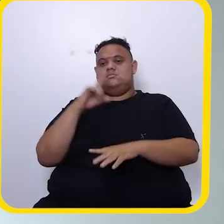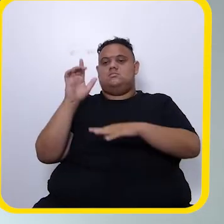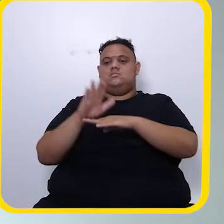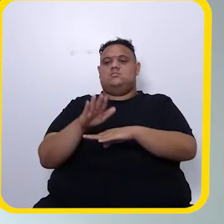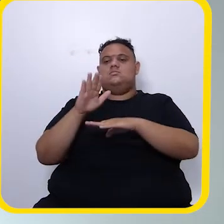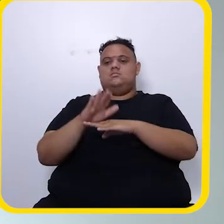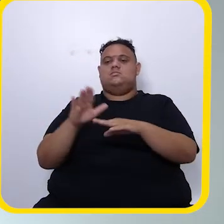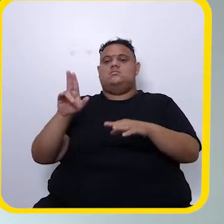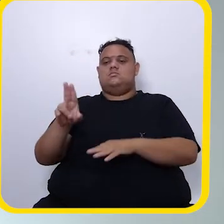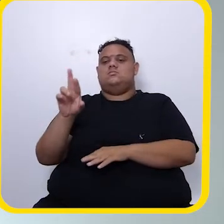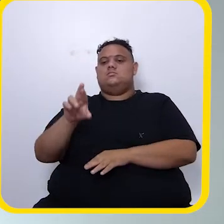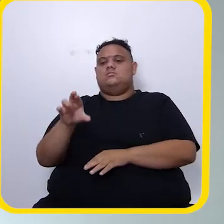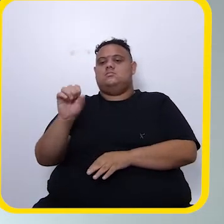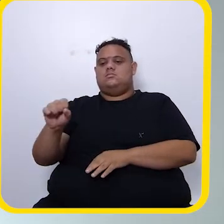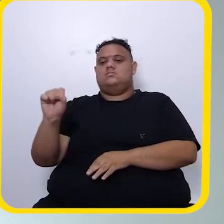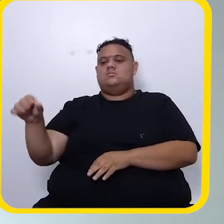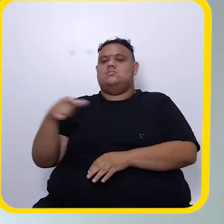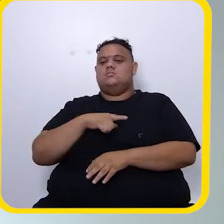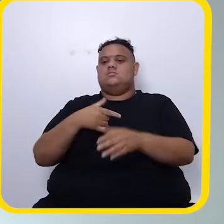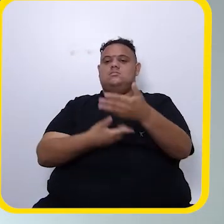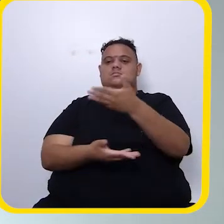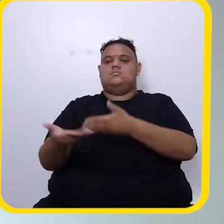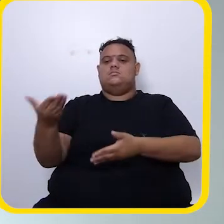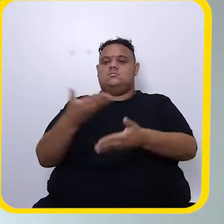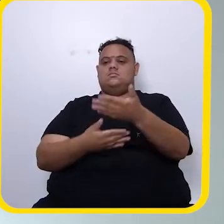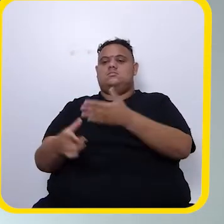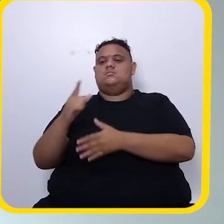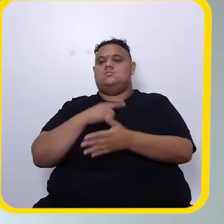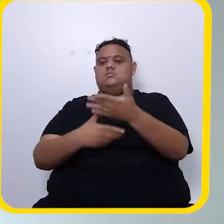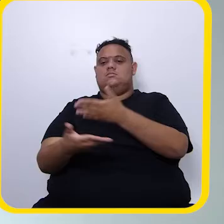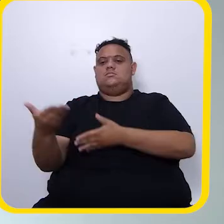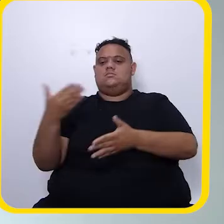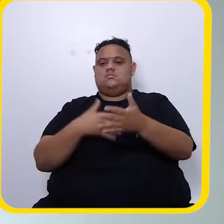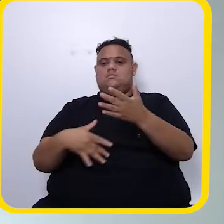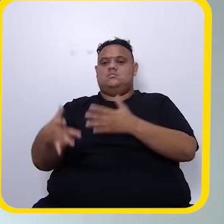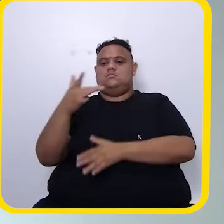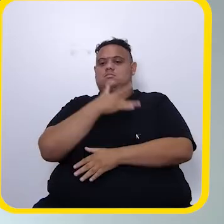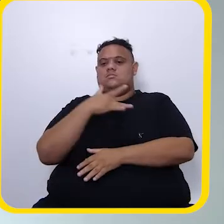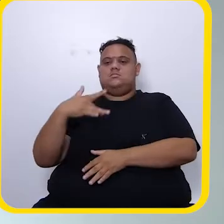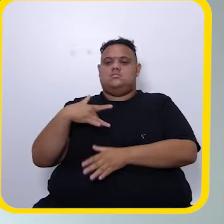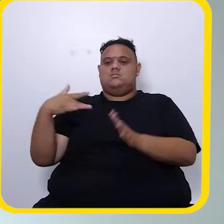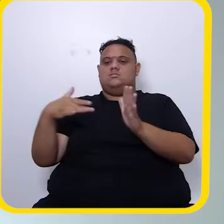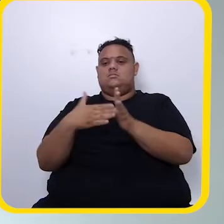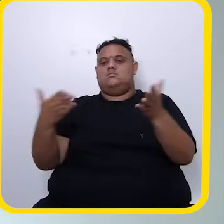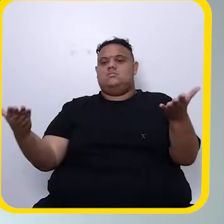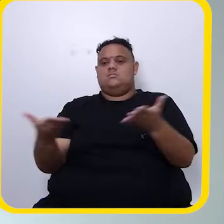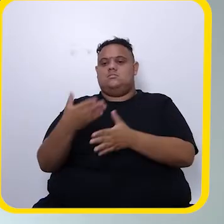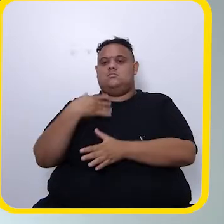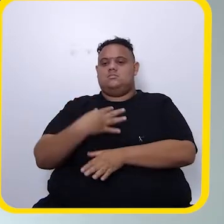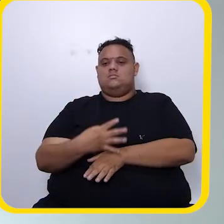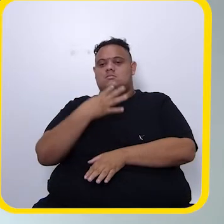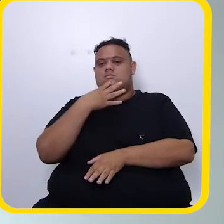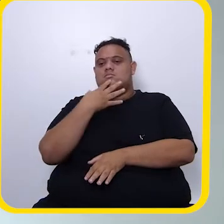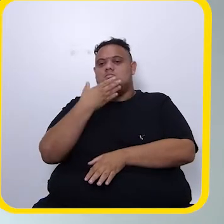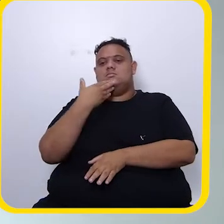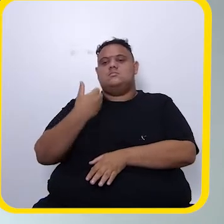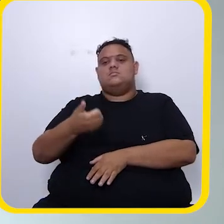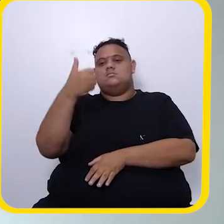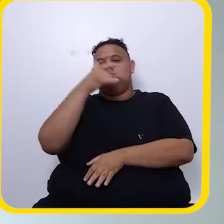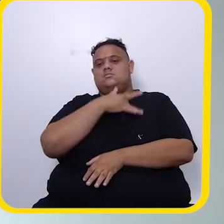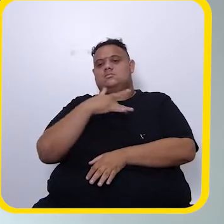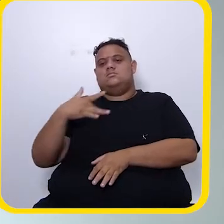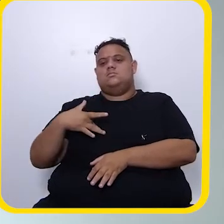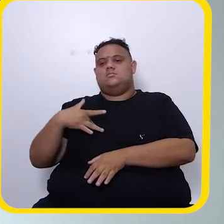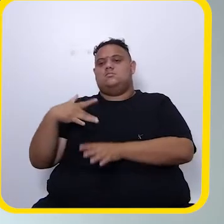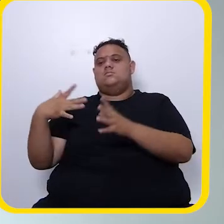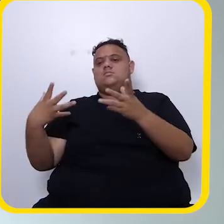boa ajuda da União Soviética. E aí se desenvolveu, né, teve desenvolvimento na saúde, né? Inclusive até hoje é conhecida como um dos melhores sistemas